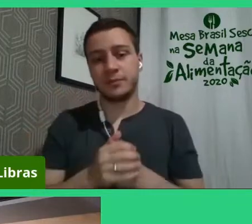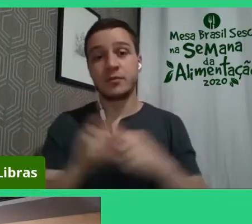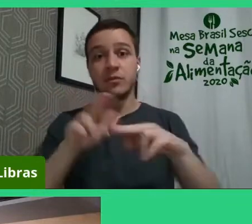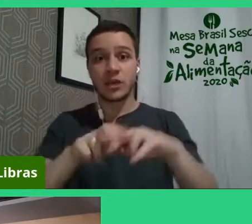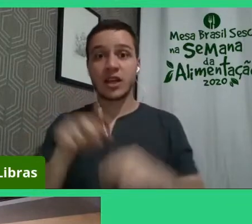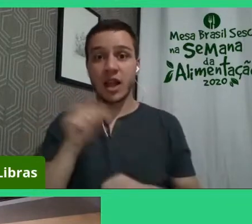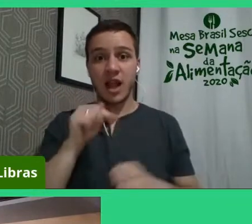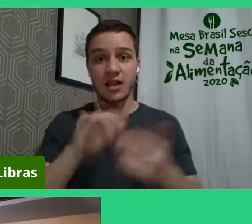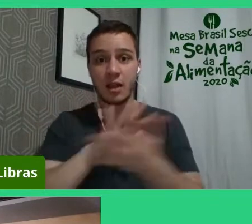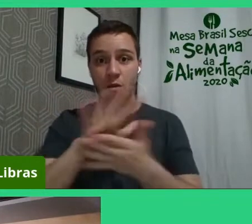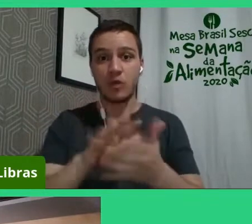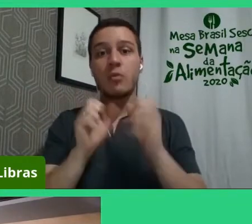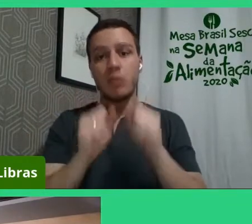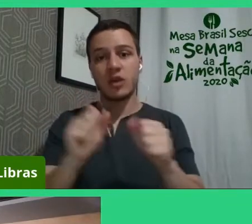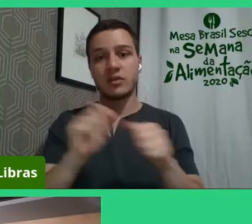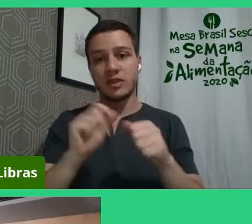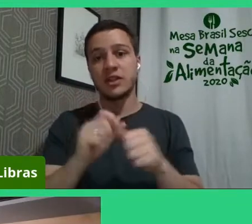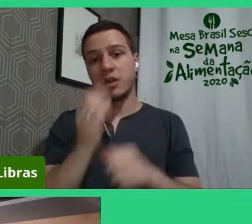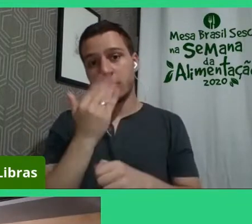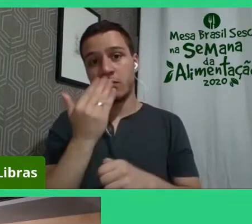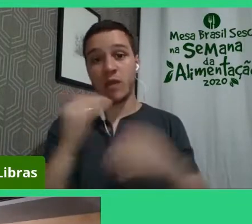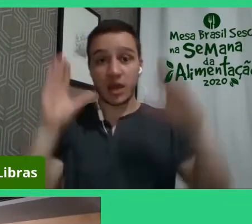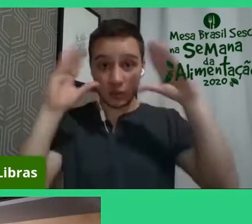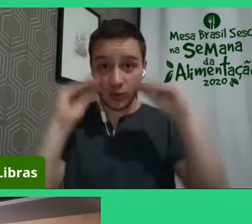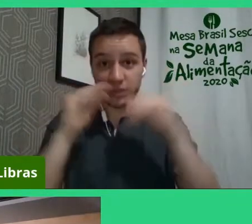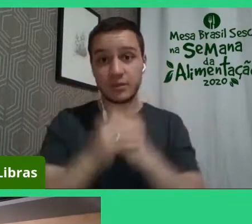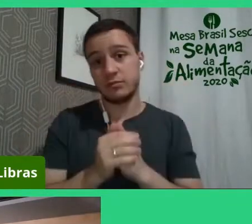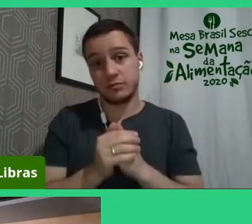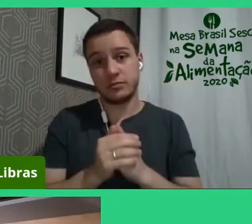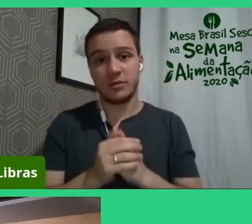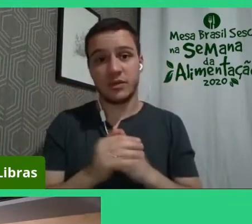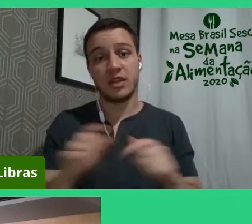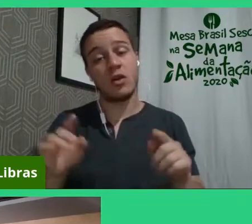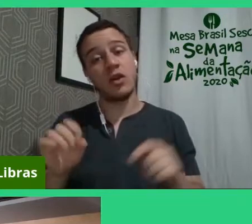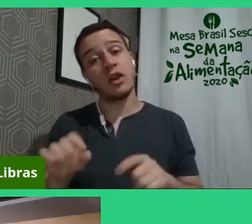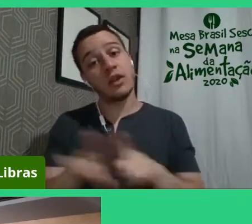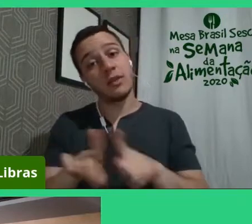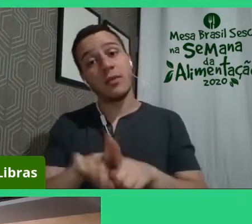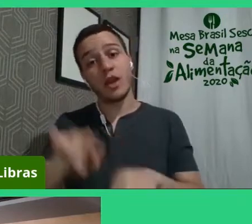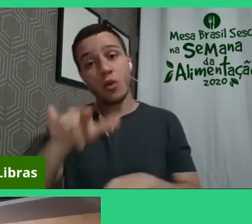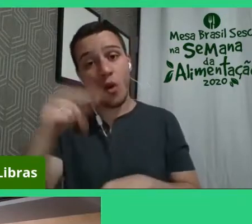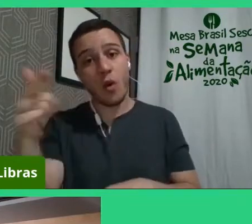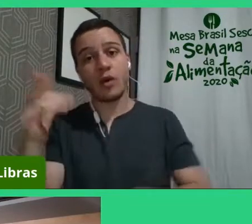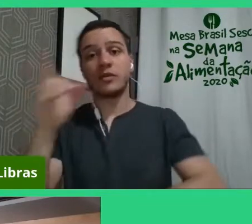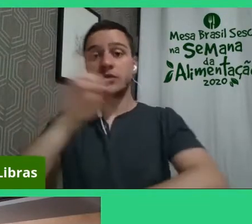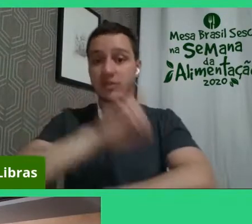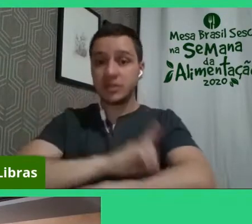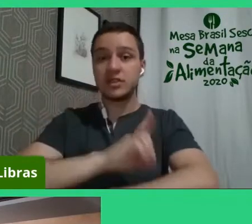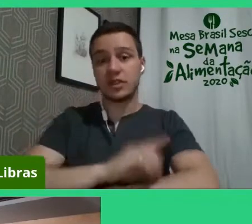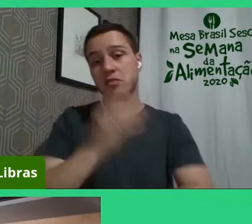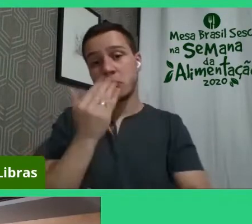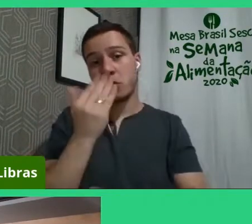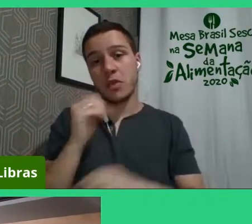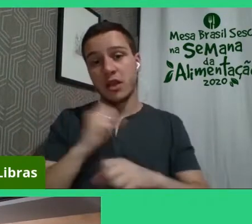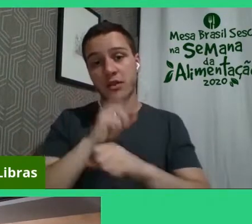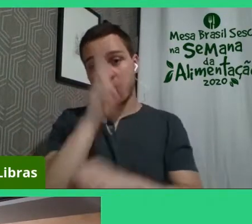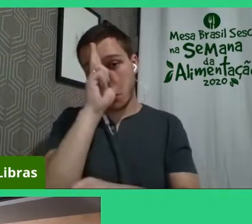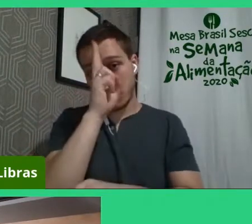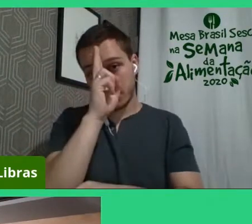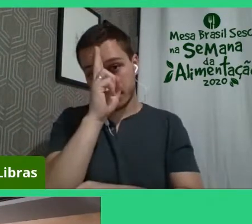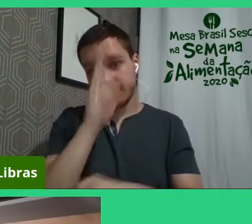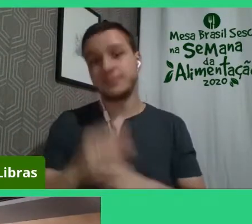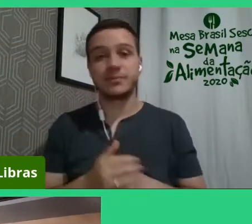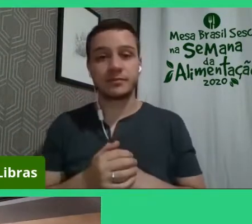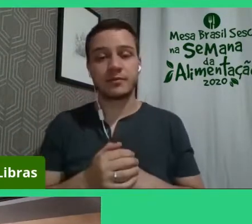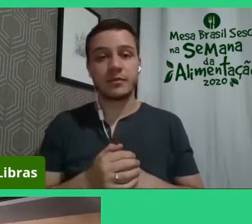estar fazendo na janta também, já comer na janta e tá levando no outro dia, então, também para o almoço, tá? Então,